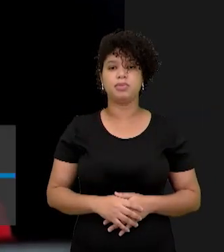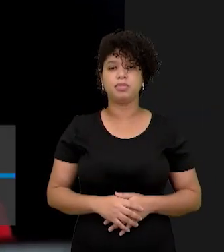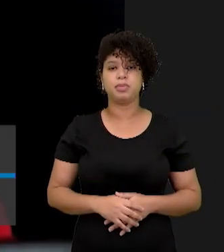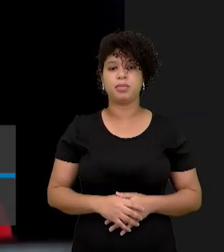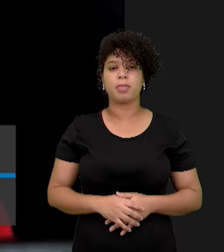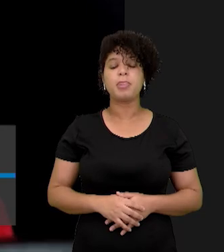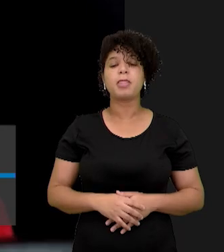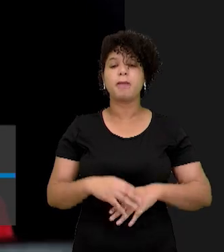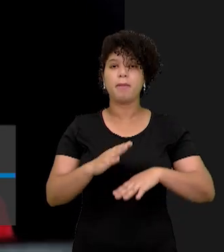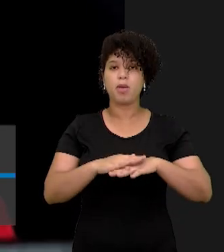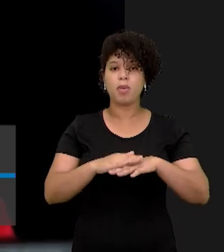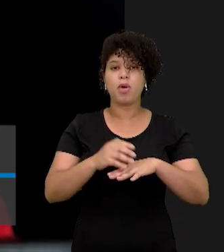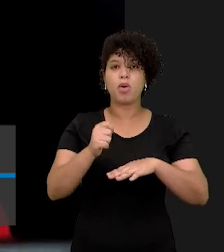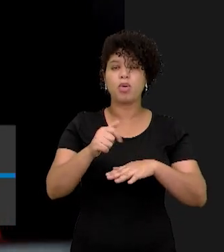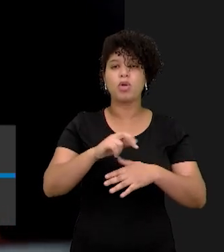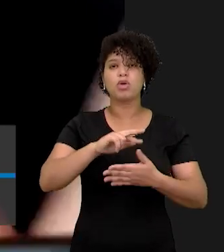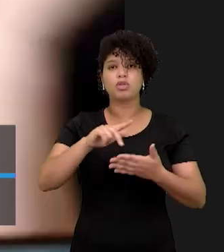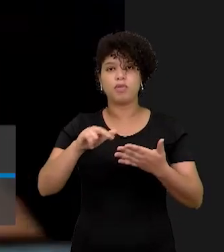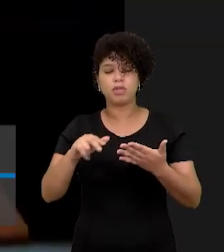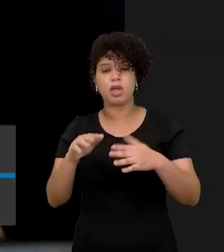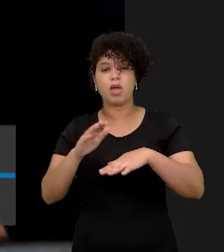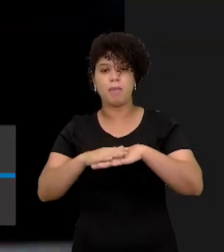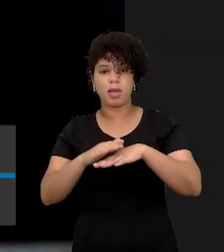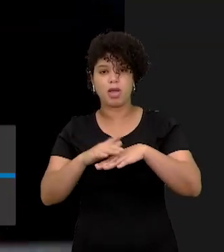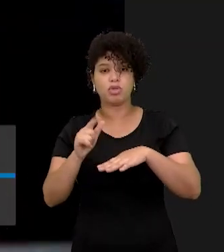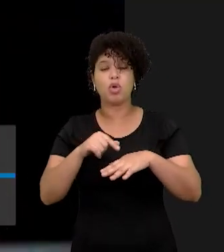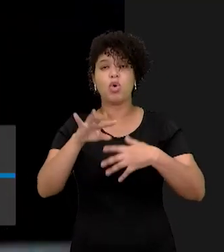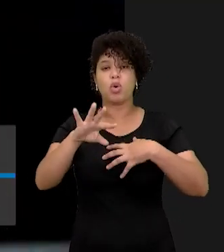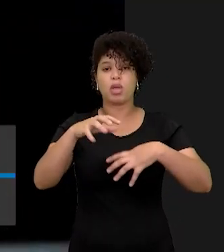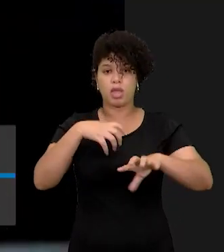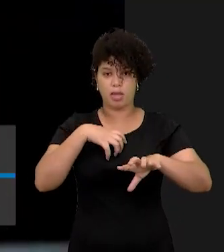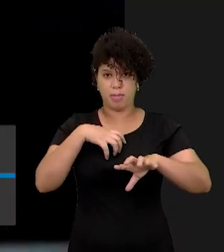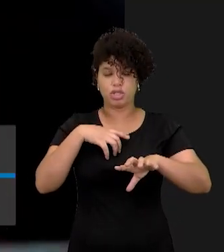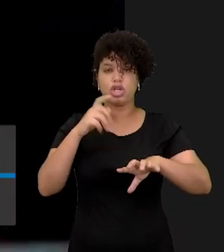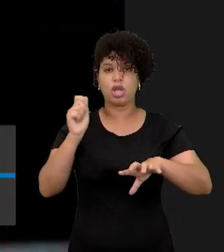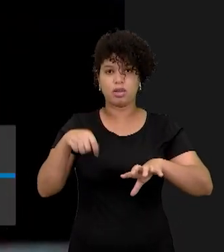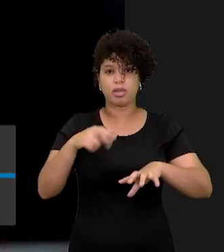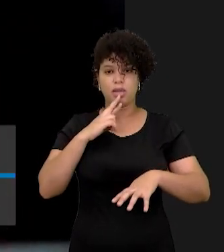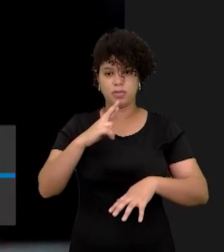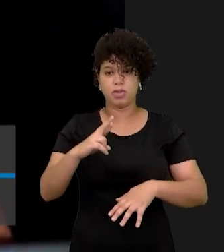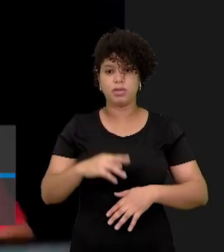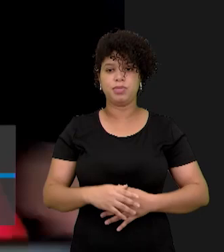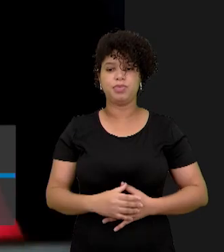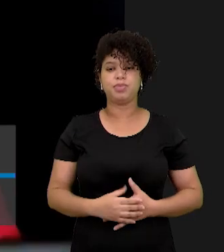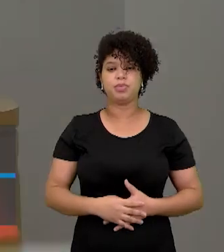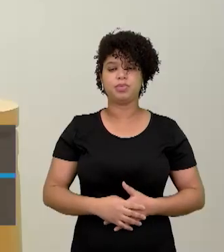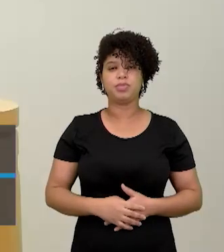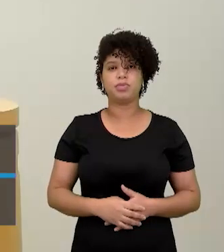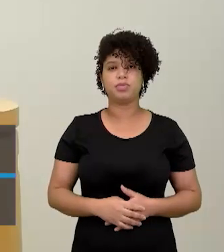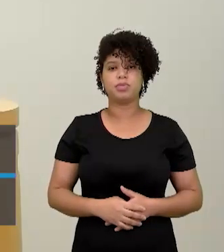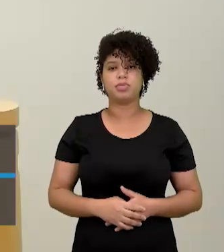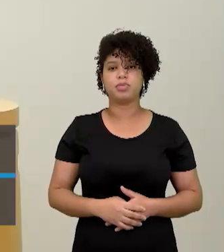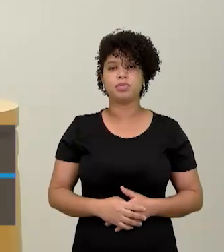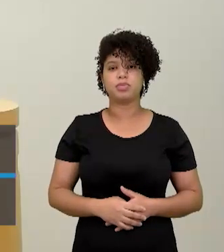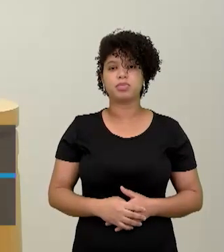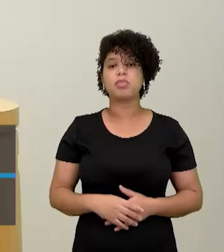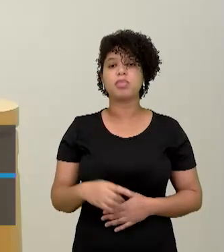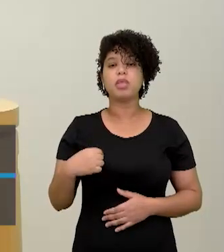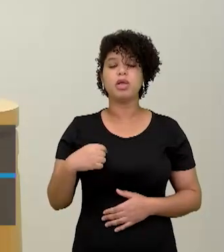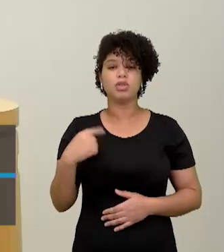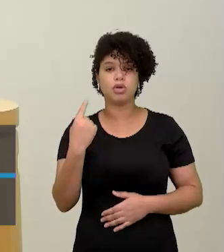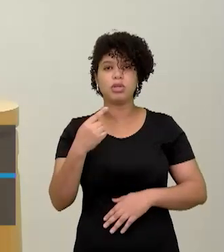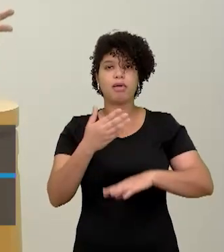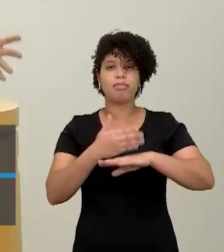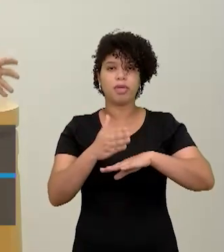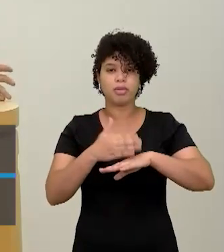empatia. Foi assim, quase unânime, trazendo a empatia para a nossa resposta. Beleza, é isso mesmo. Então a gente tentou